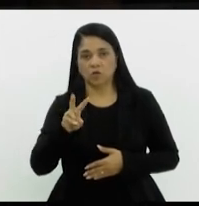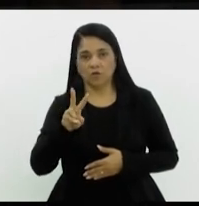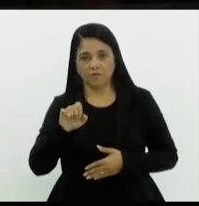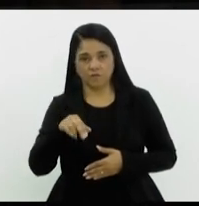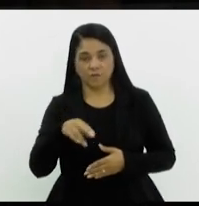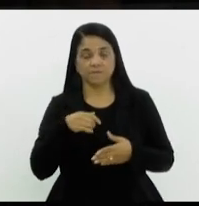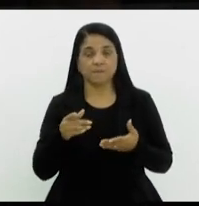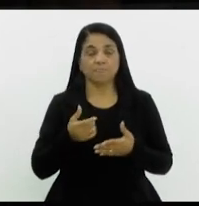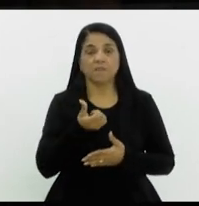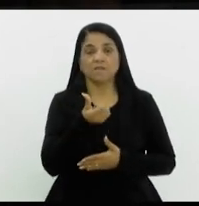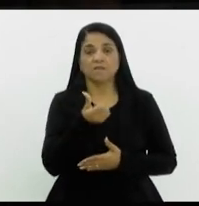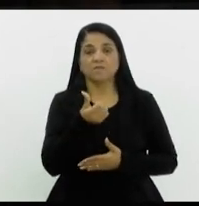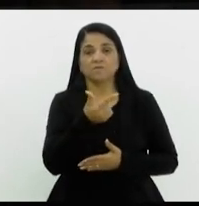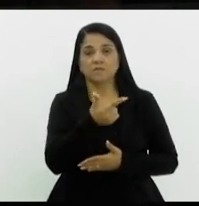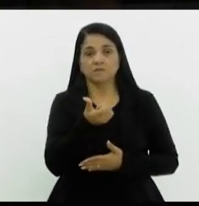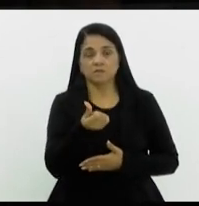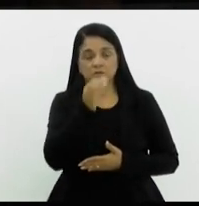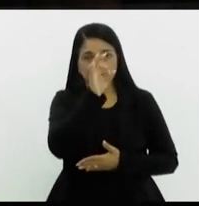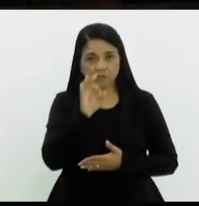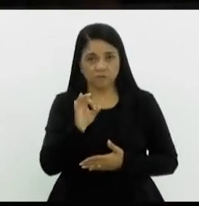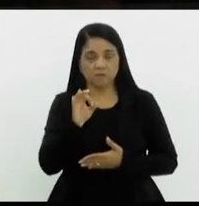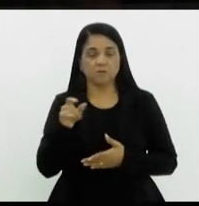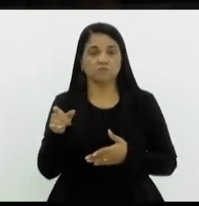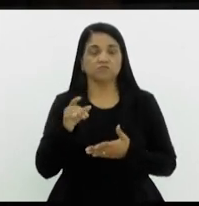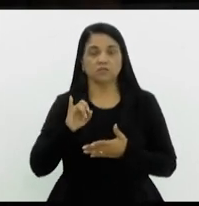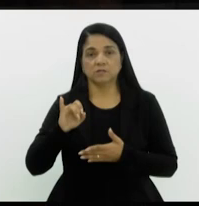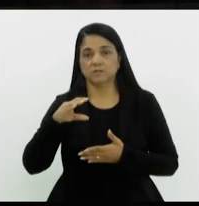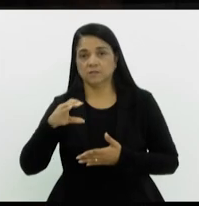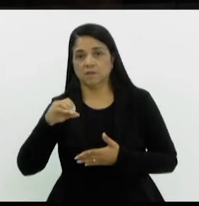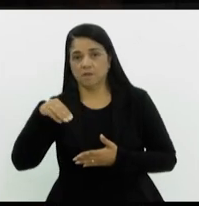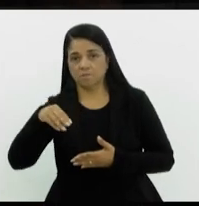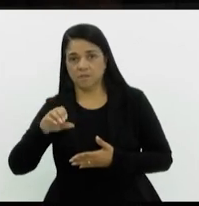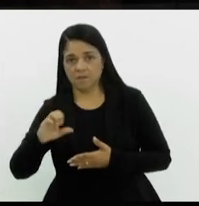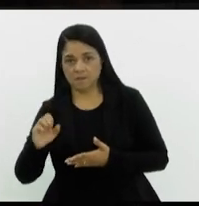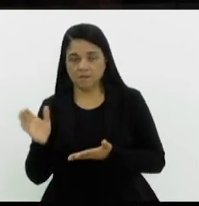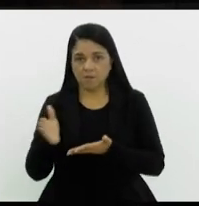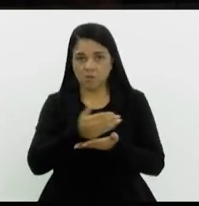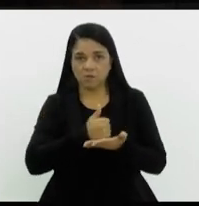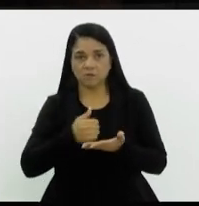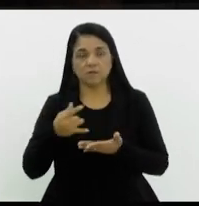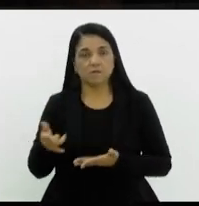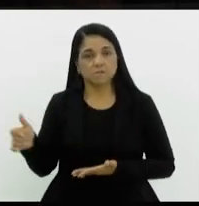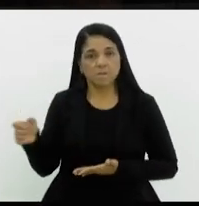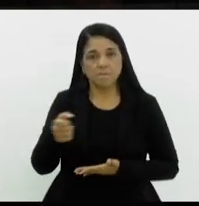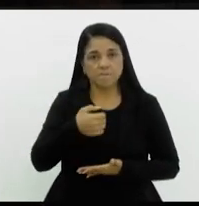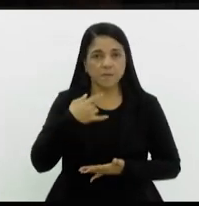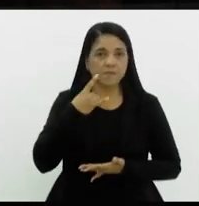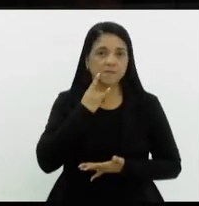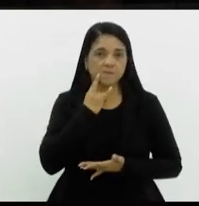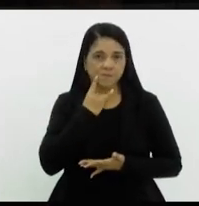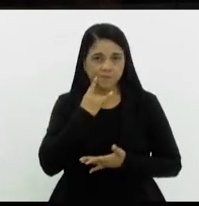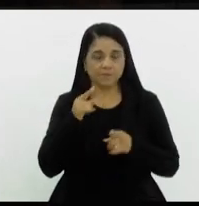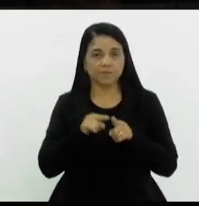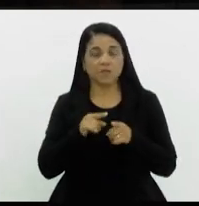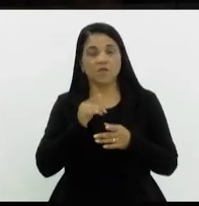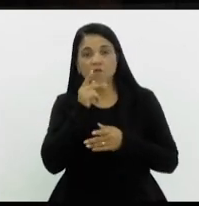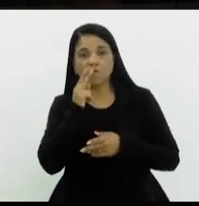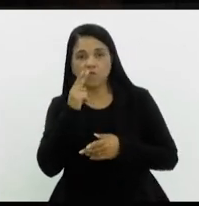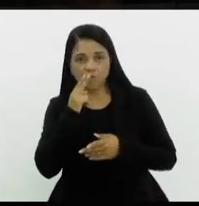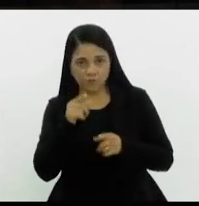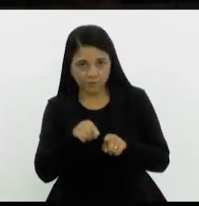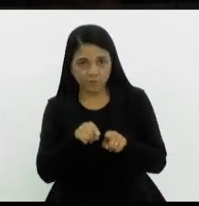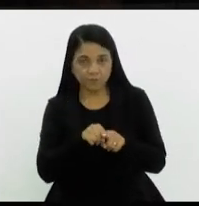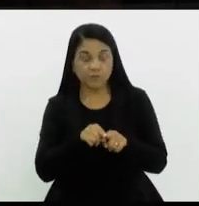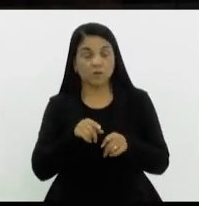ICMS sobre bebidas alcoólicas e fumo. Primeiramente, é importante destacar que o FUNJOVEM